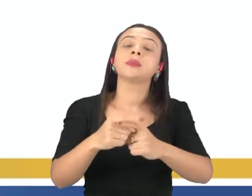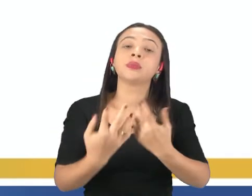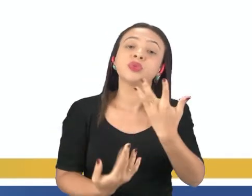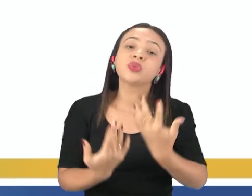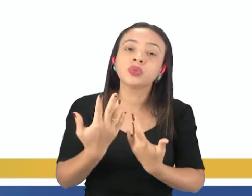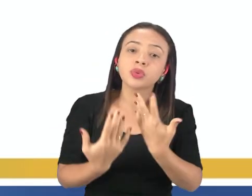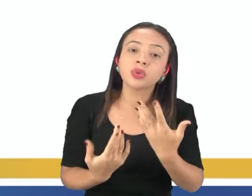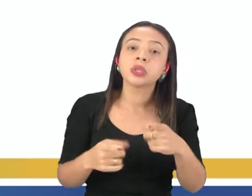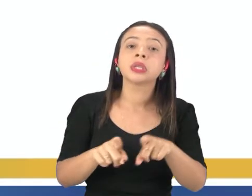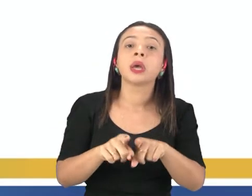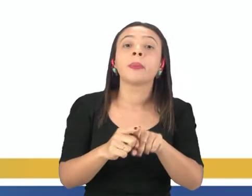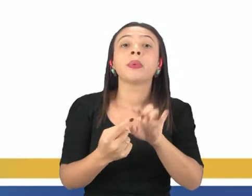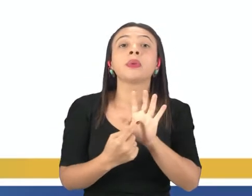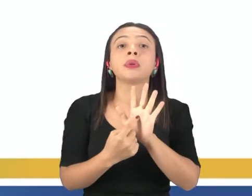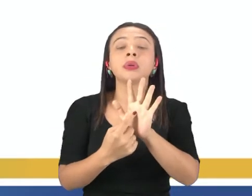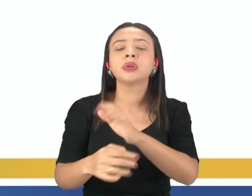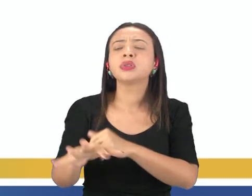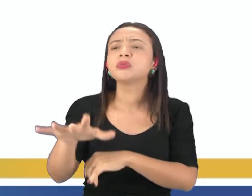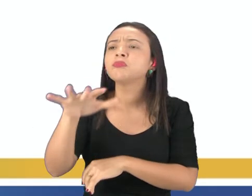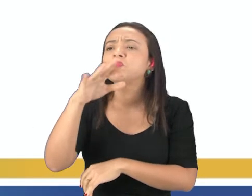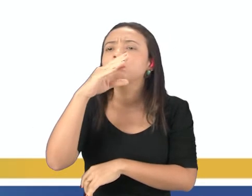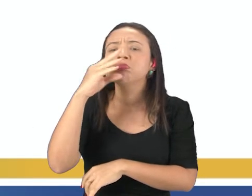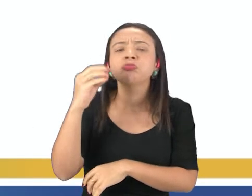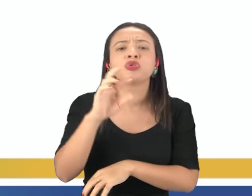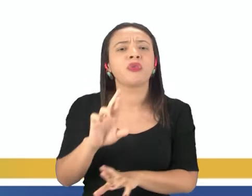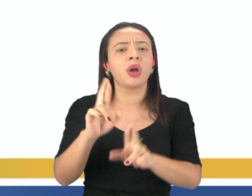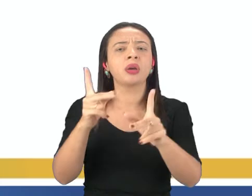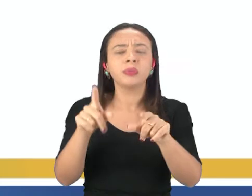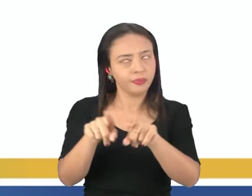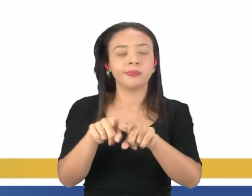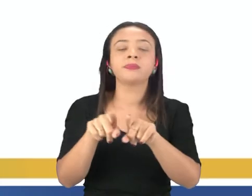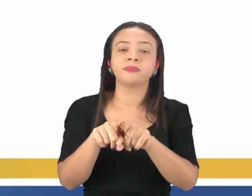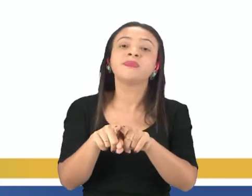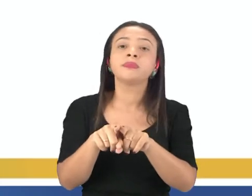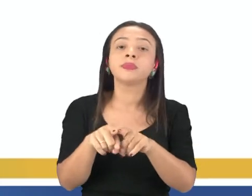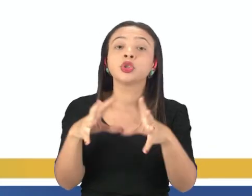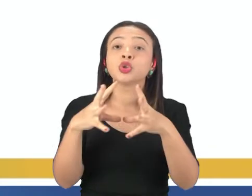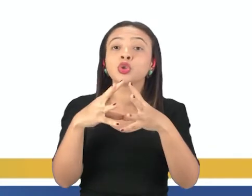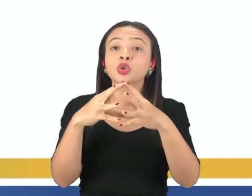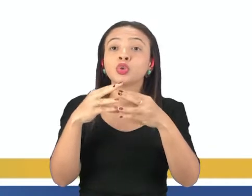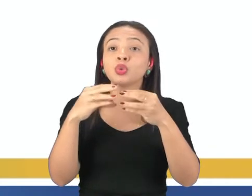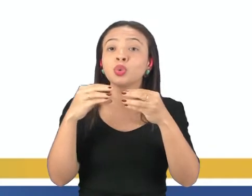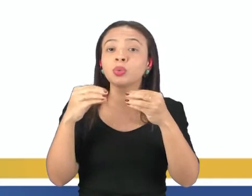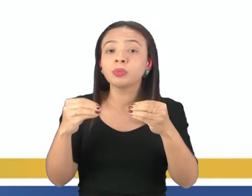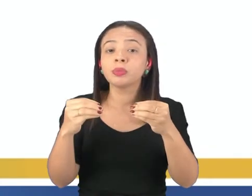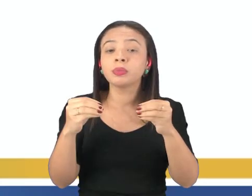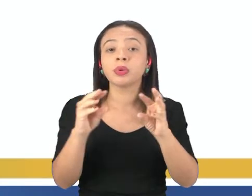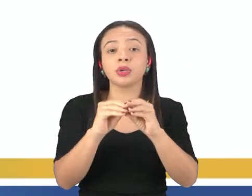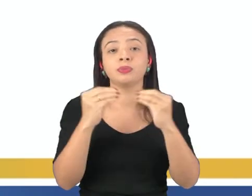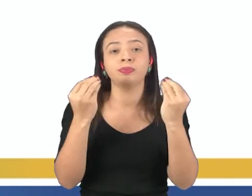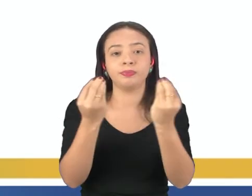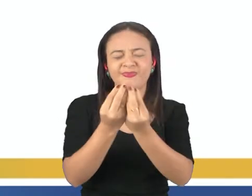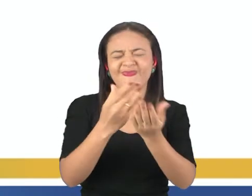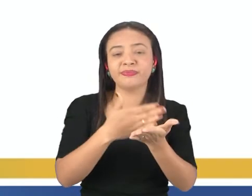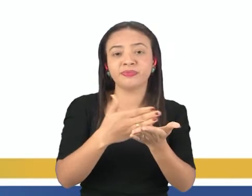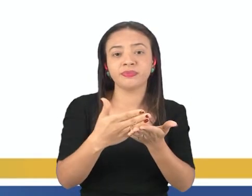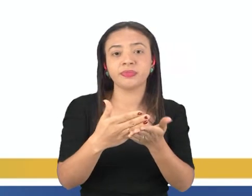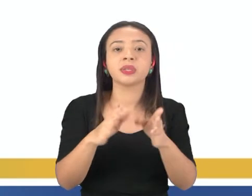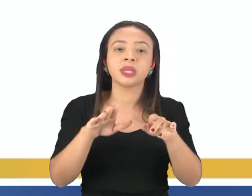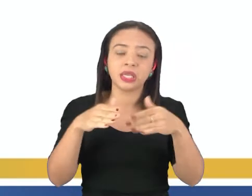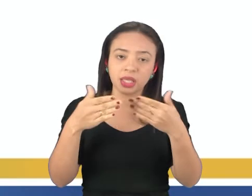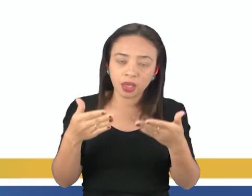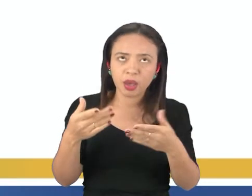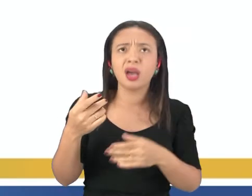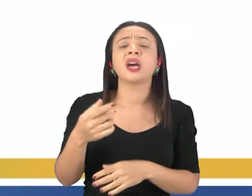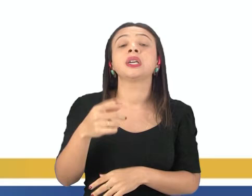chama, o aparecimento de um cheiro característico ou até mesmo o desaparecimento das substâncias iniciais. E aí, mais uma vez, aparece